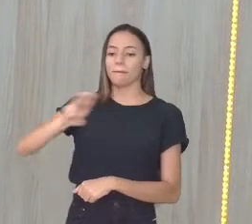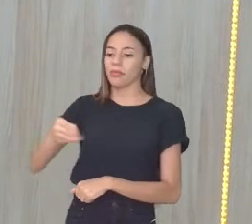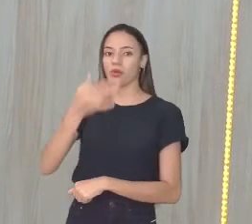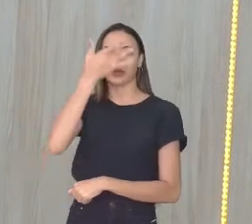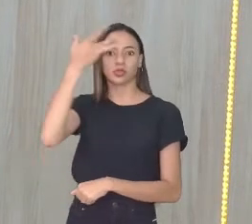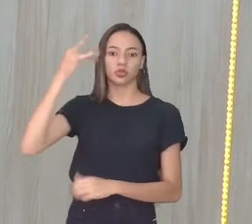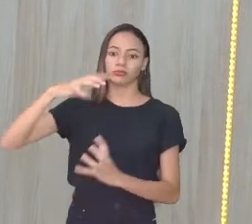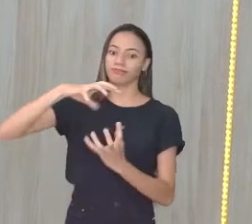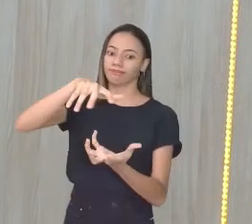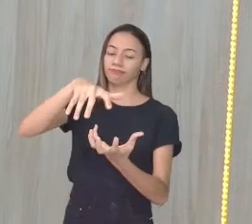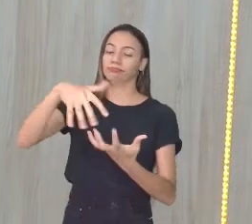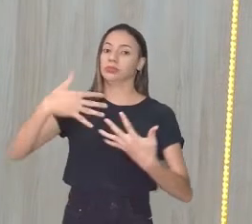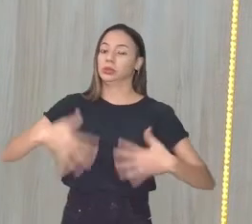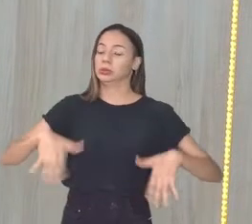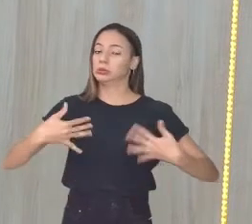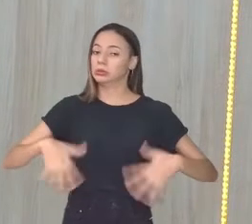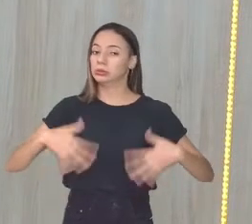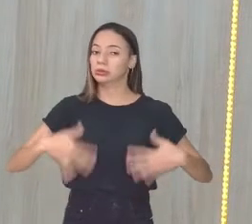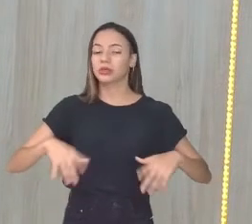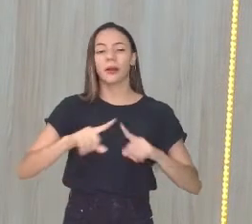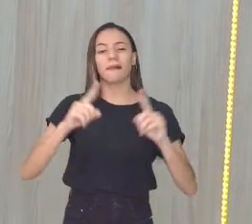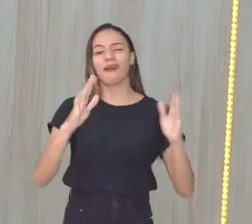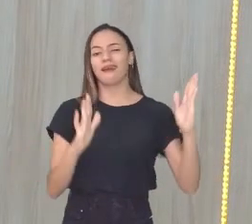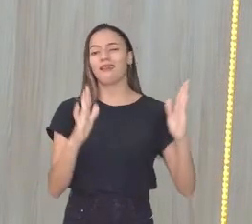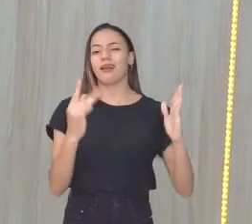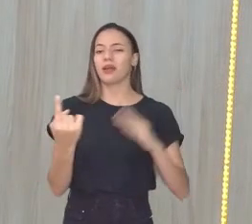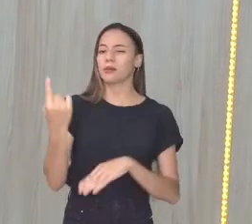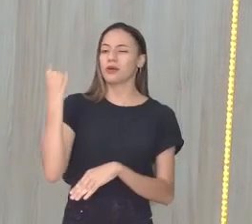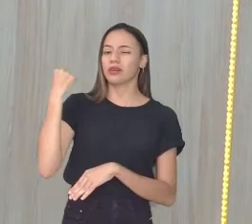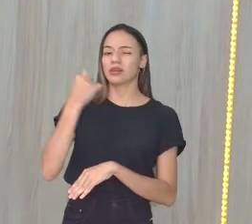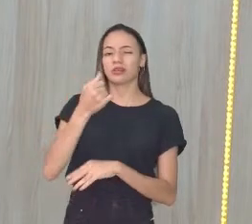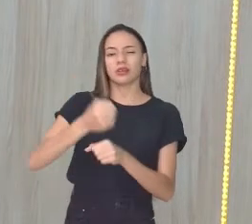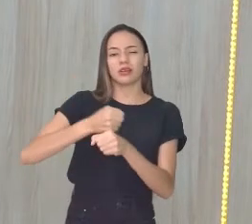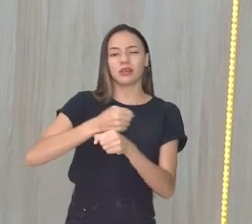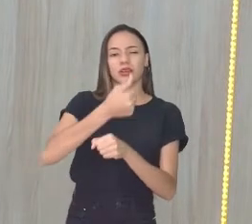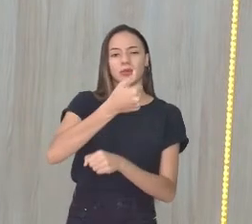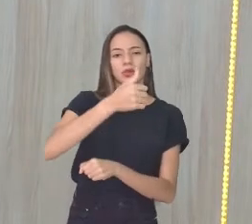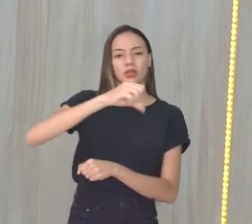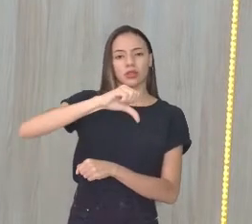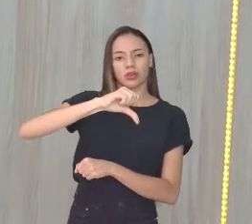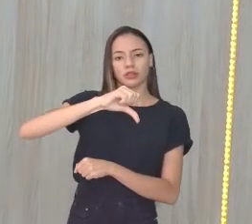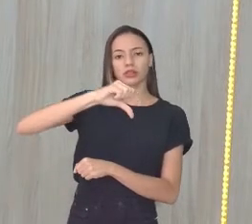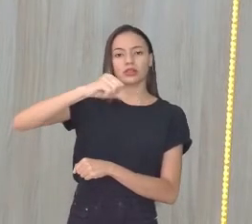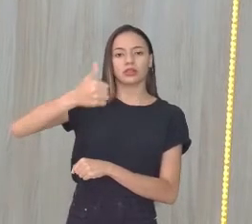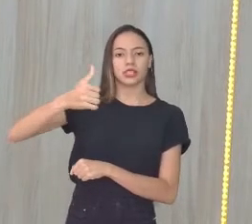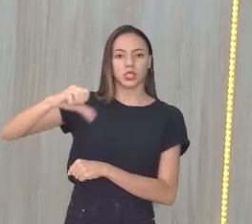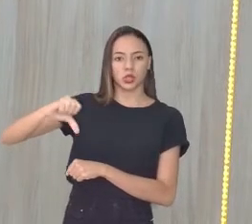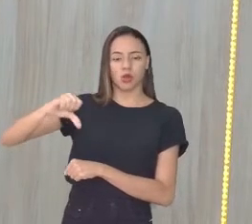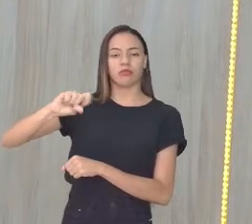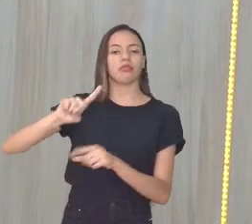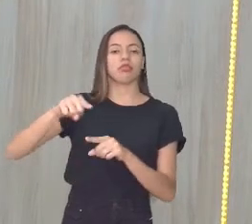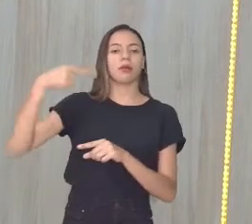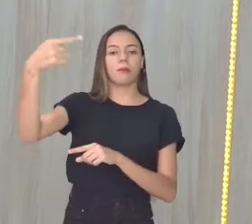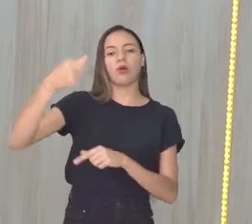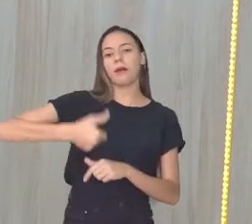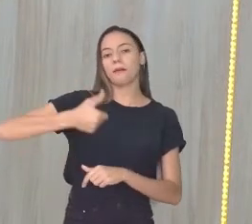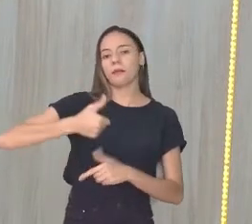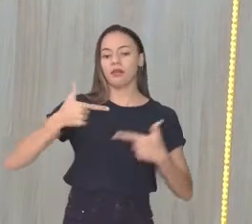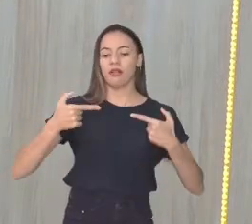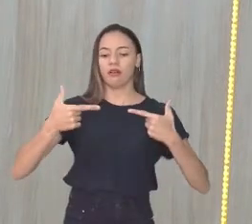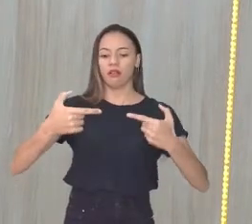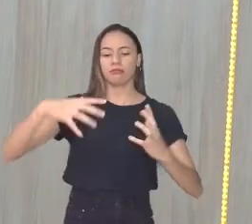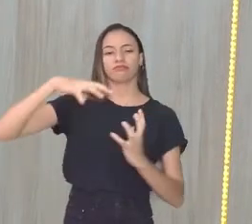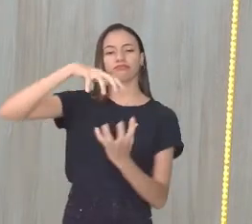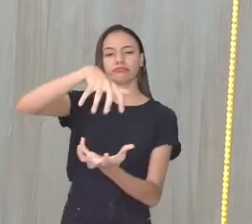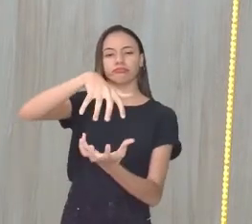Gente, né? Só que naquela época, em 1919, né, depois da Primeira Guerra Mundial, que foi